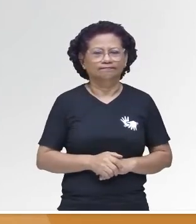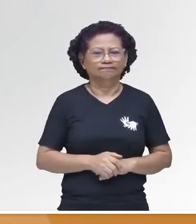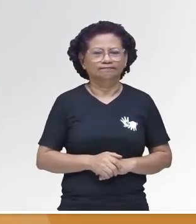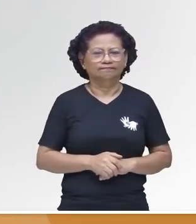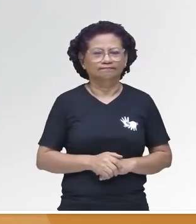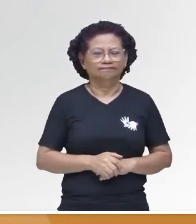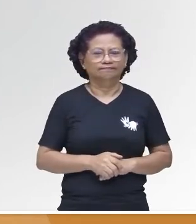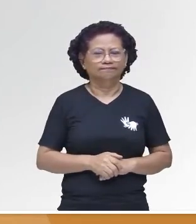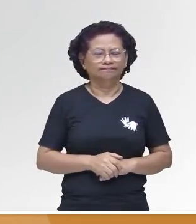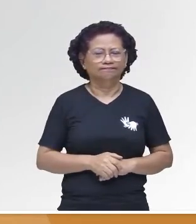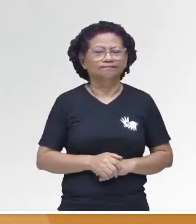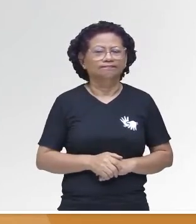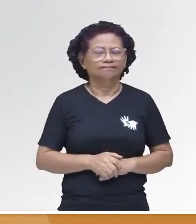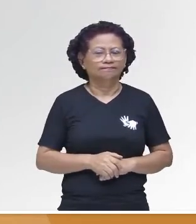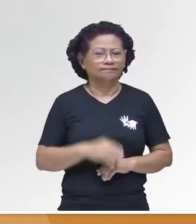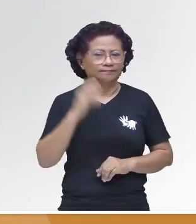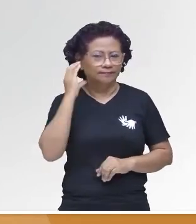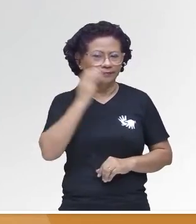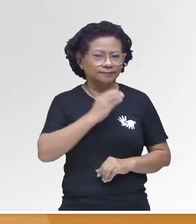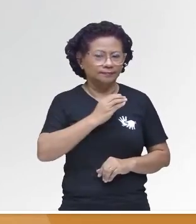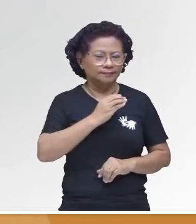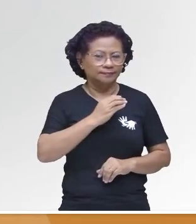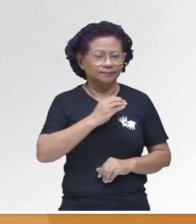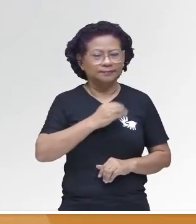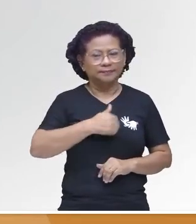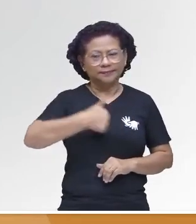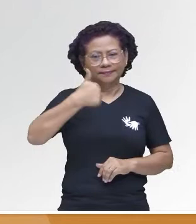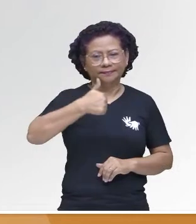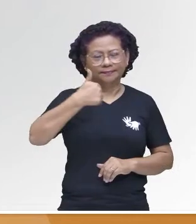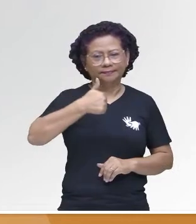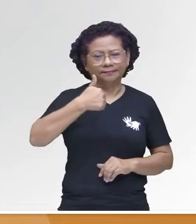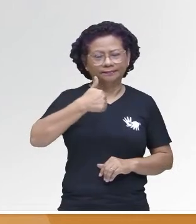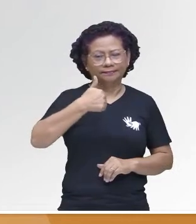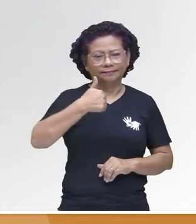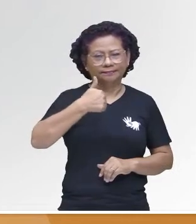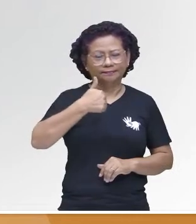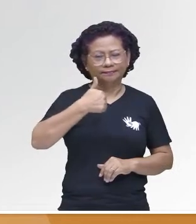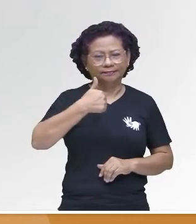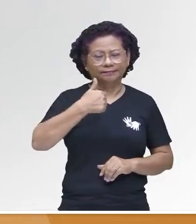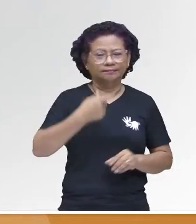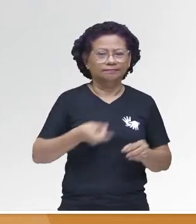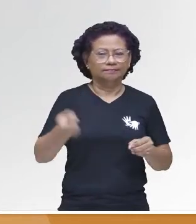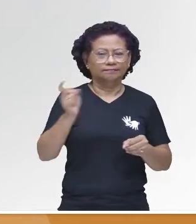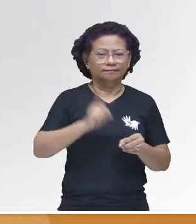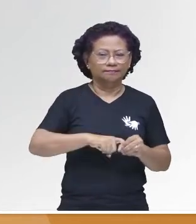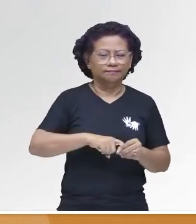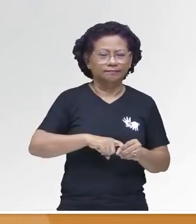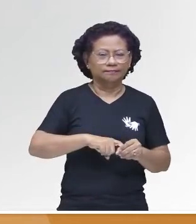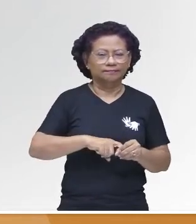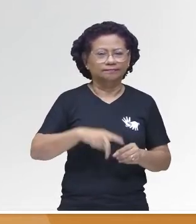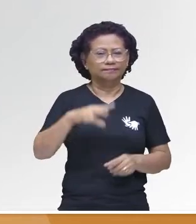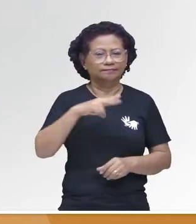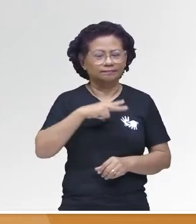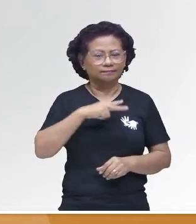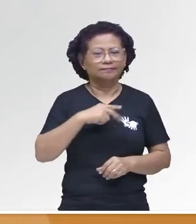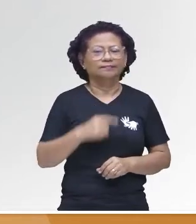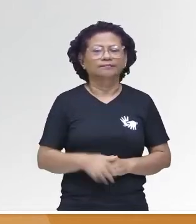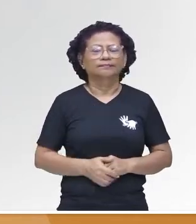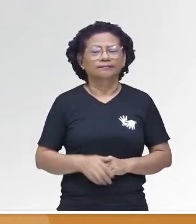muito jovem, portanto, assume uma regência. E nós temos, senhores,